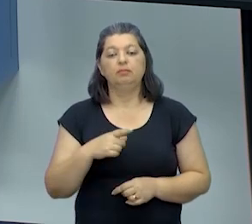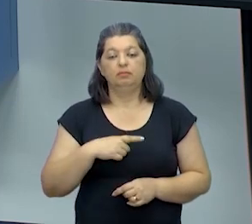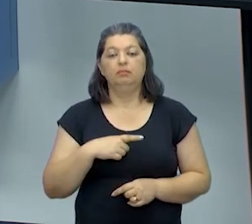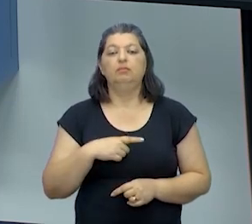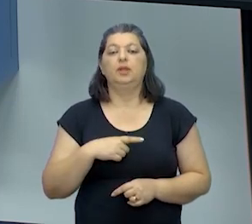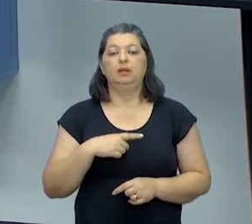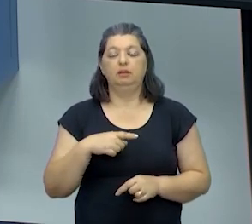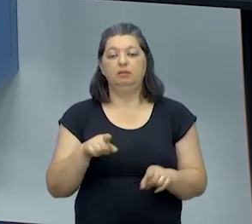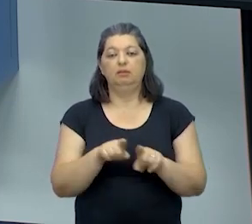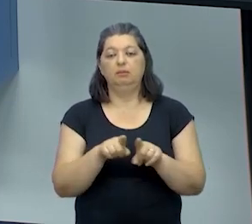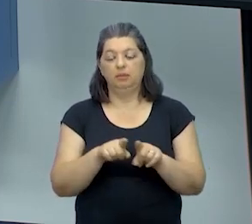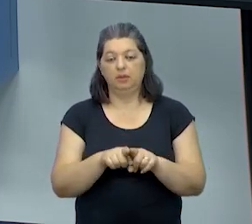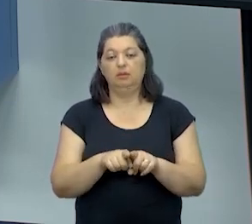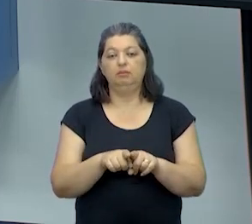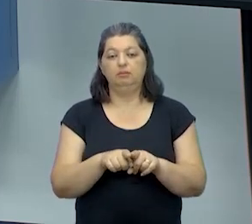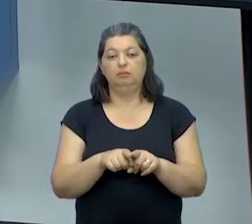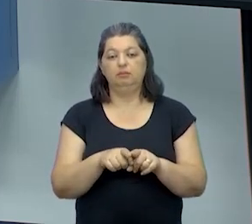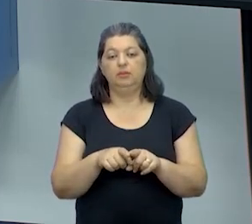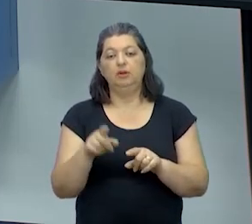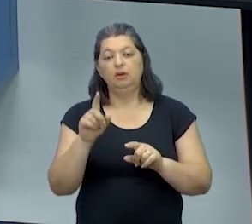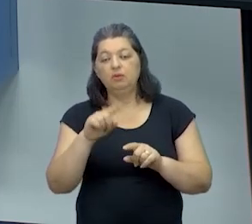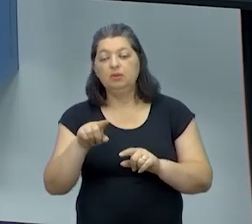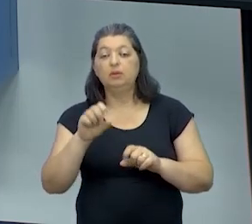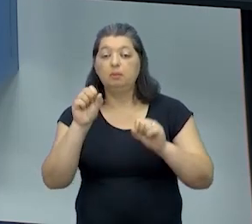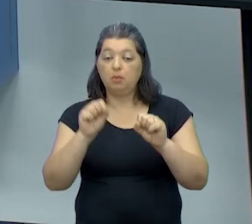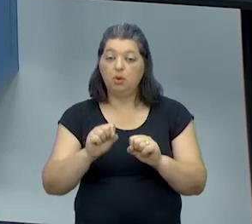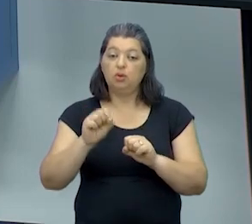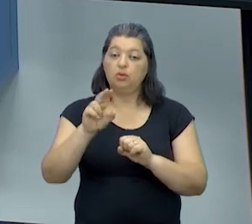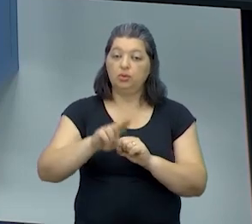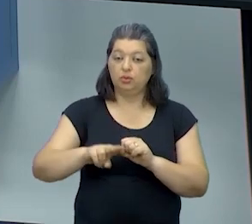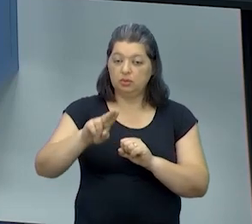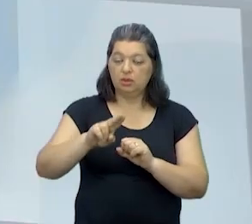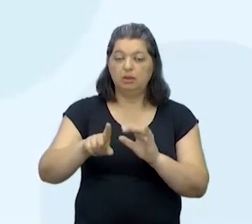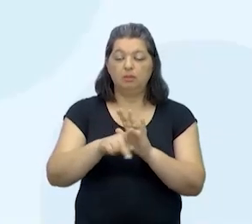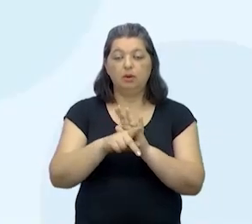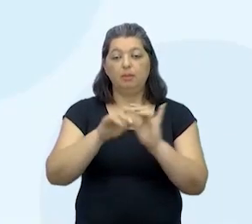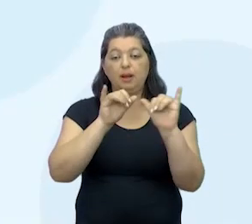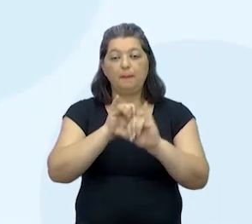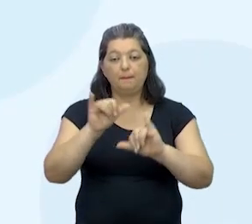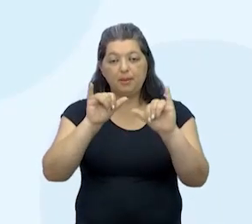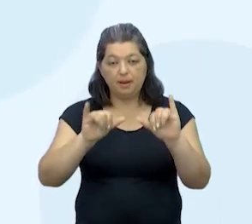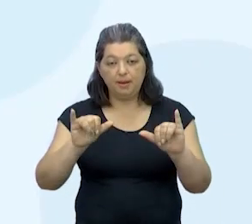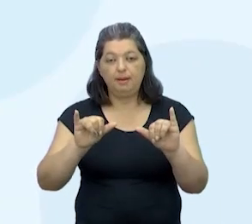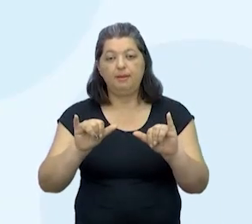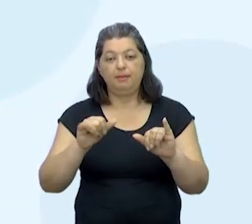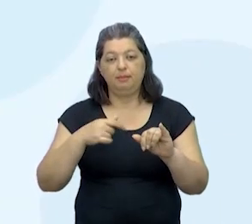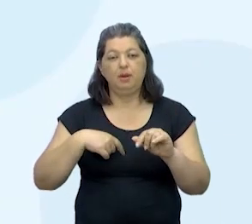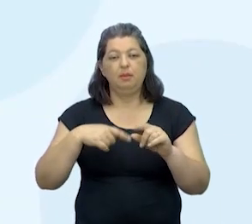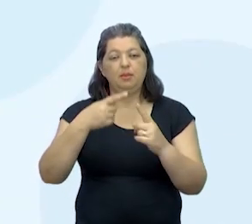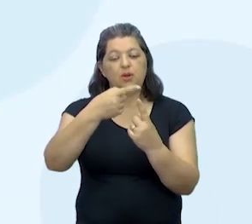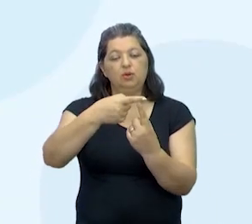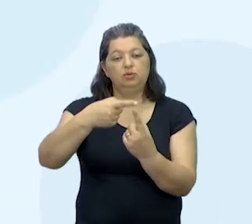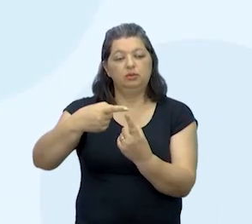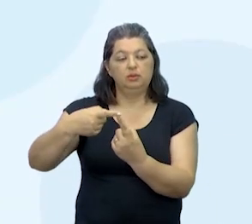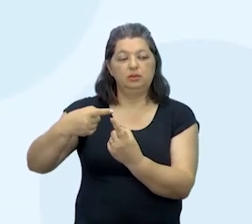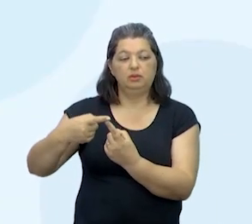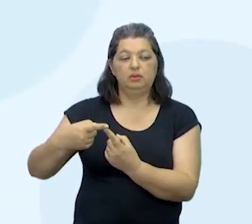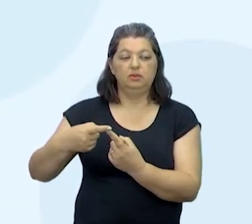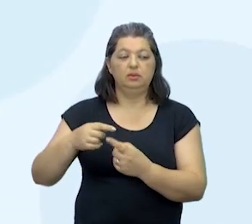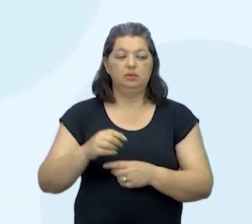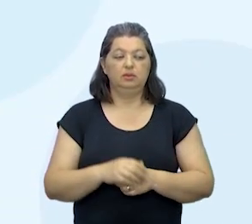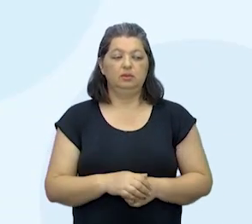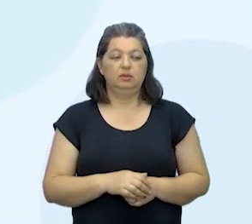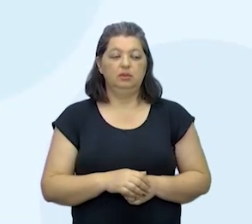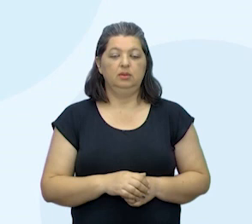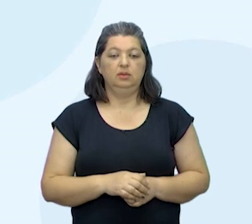vocês, que vocês possam utilizar na campanha de vocês, né? Então aí os tipos, né? Os